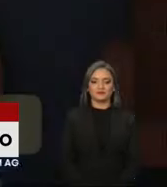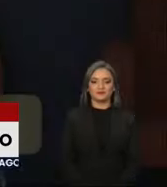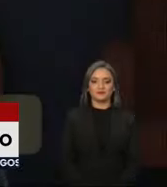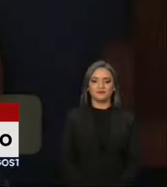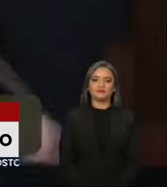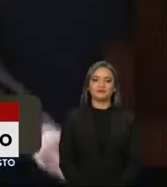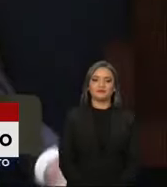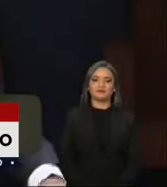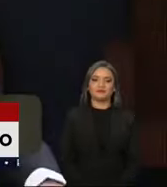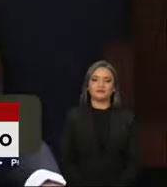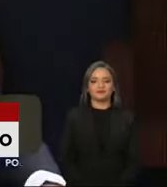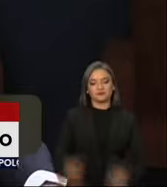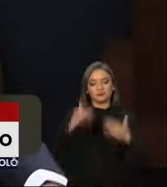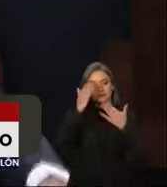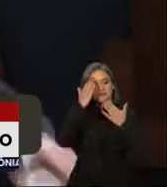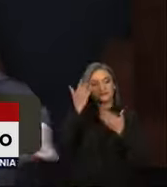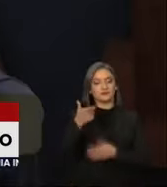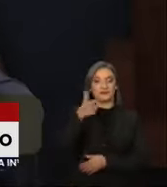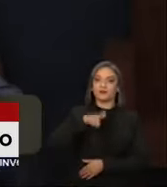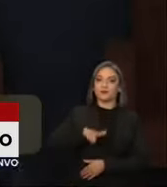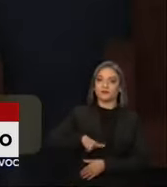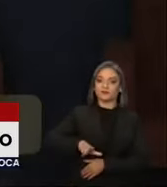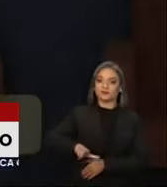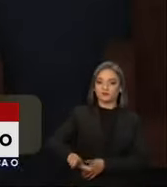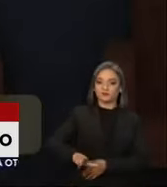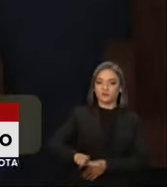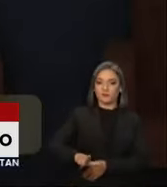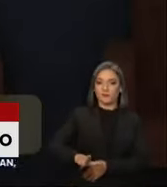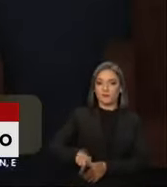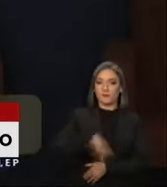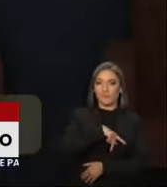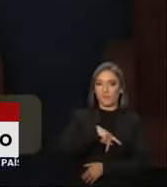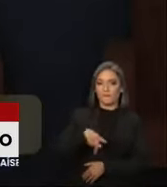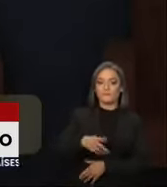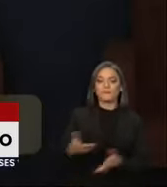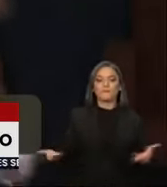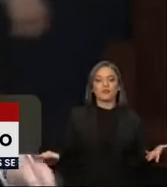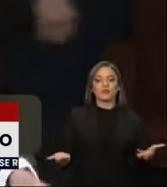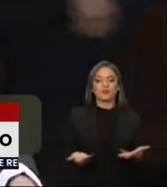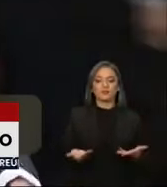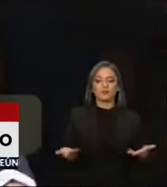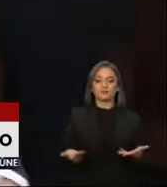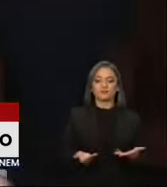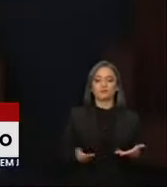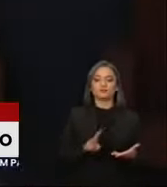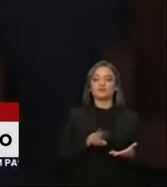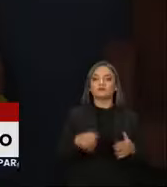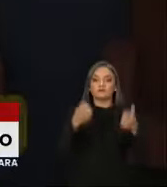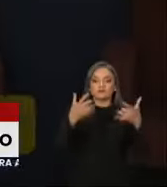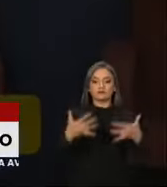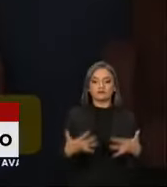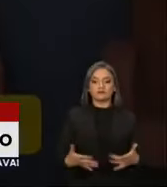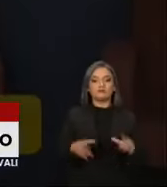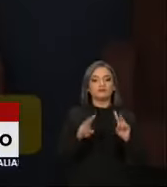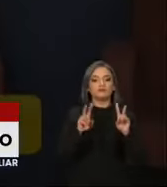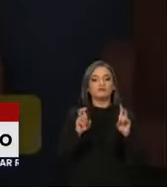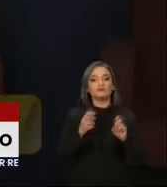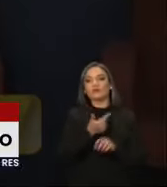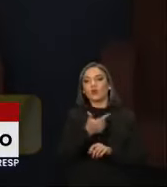Renovando meus agradecimentos a Vossa Excelência, passo agora às premissas teóricas de um outro